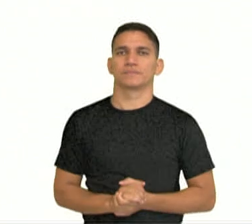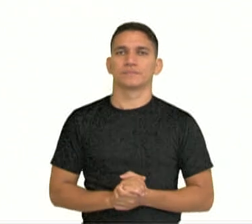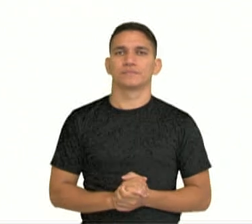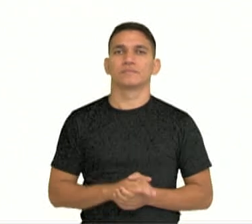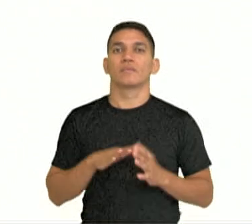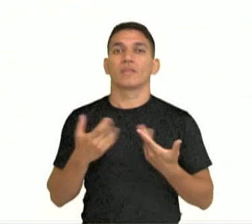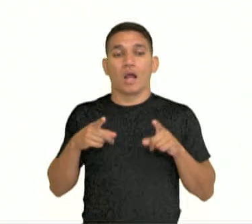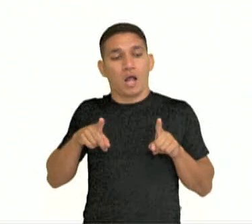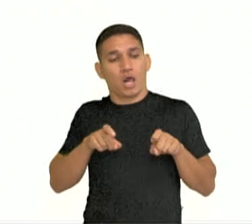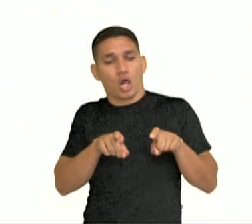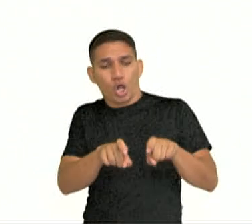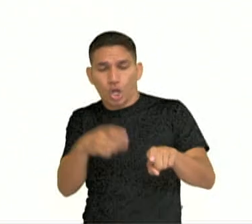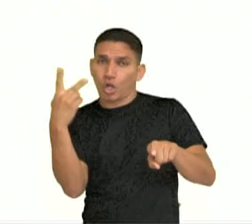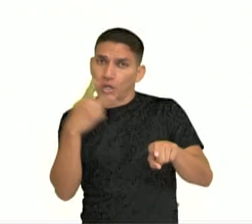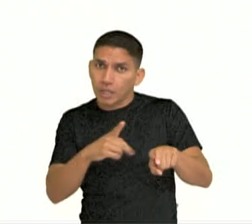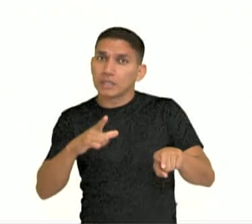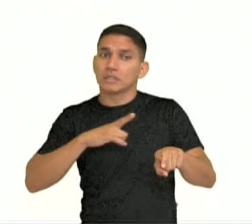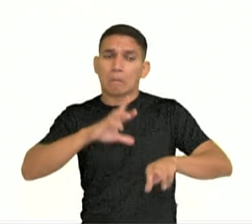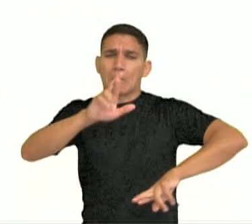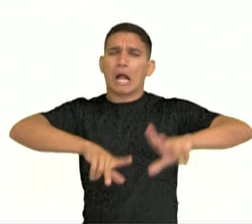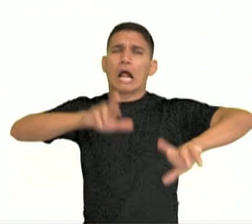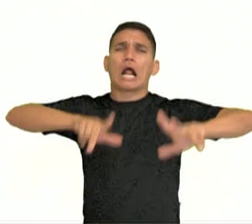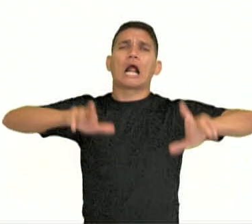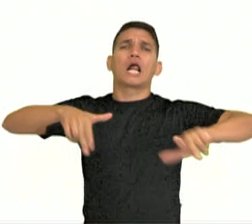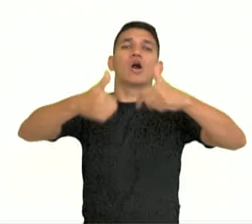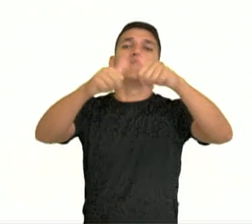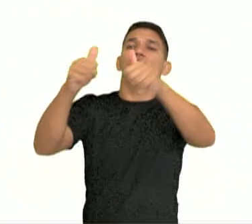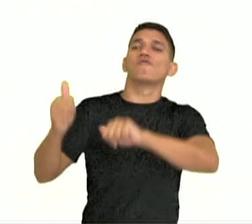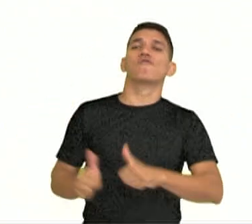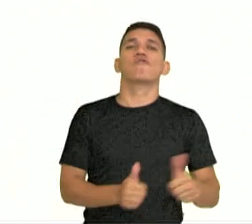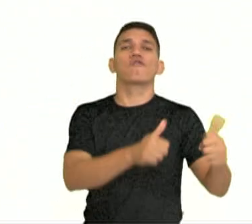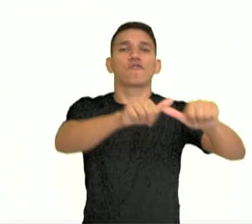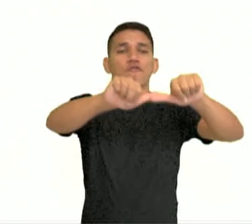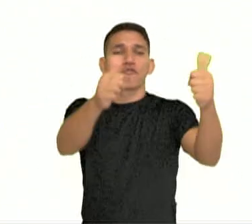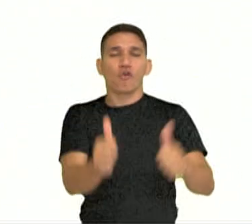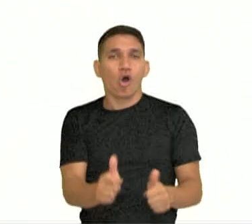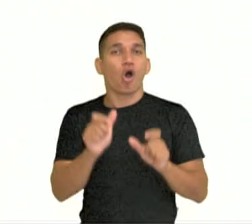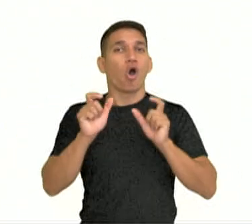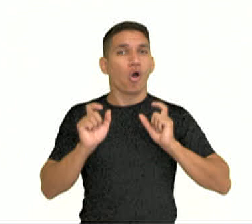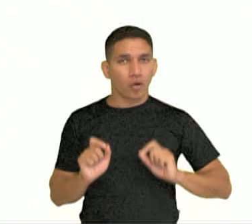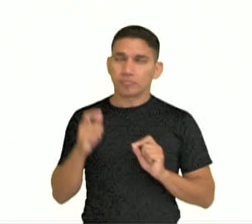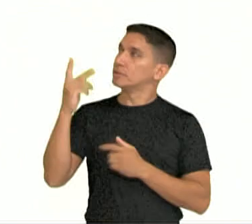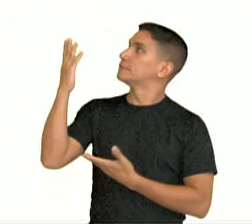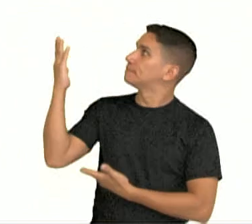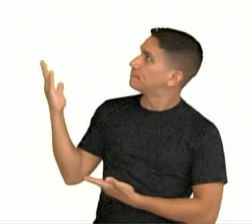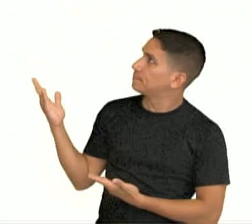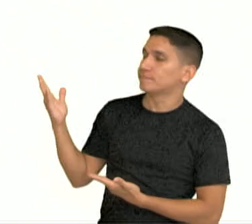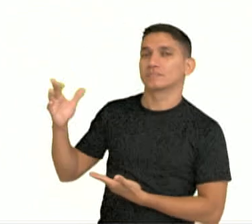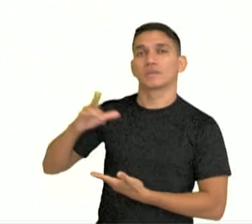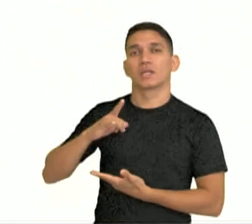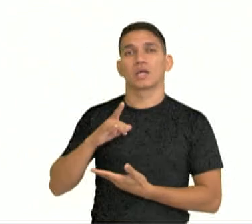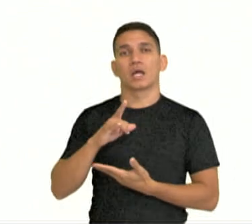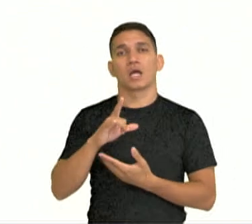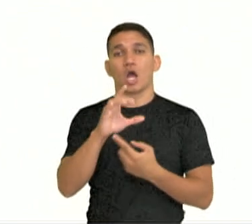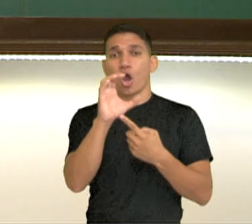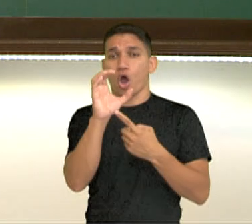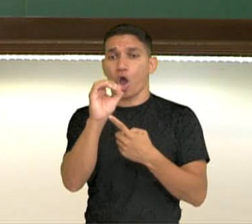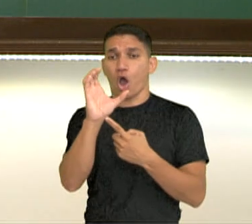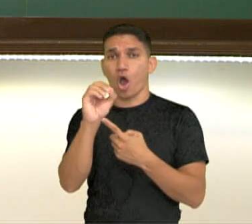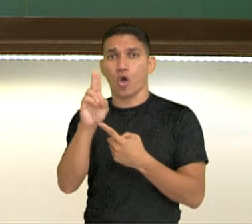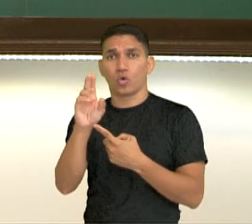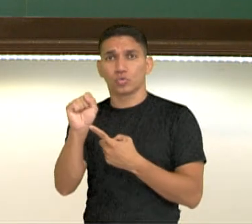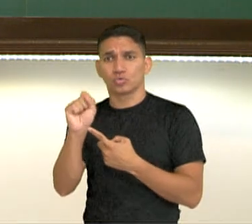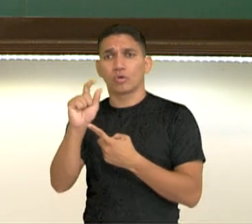As bactérias, elas possuem uma diversidade morfológica por conta da sua forma. Então, por exemplo, o cocos, ele é